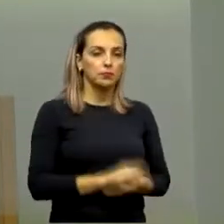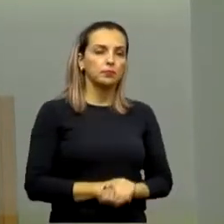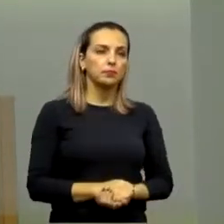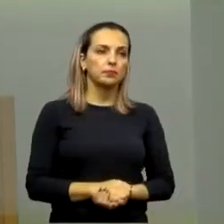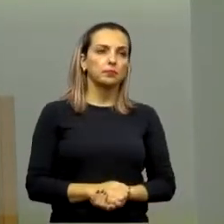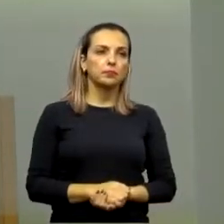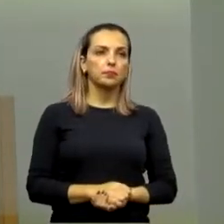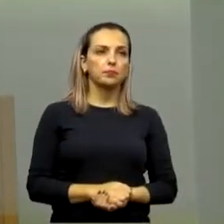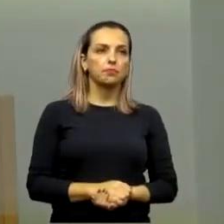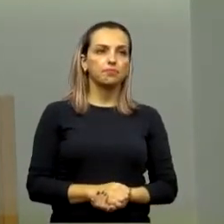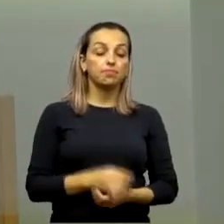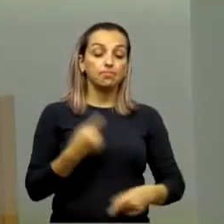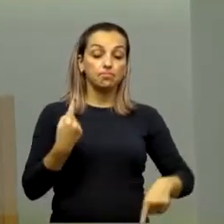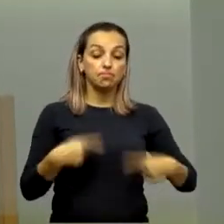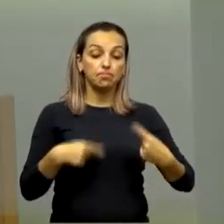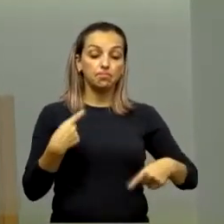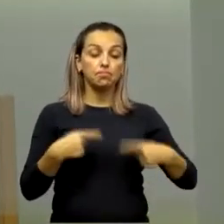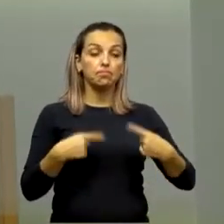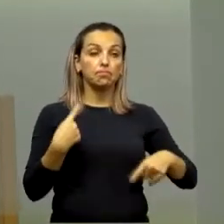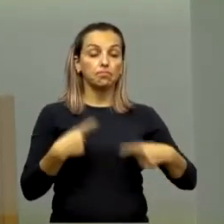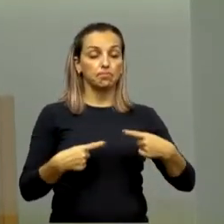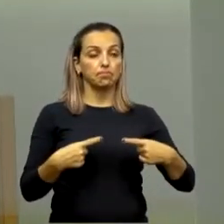politizar politizar